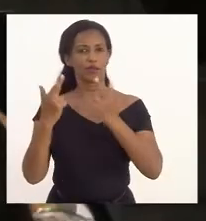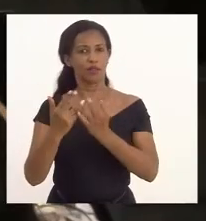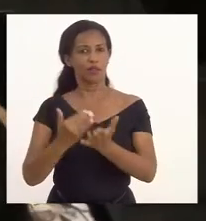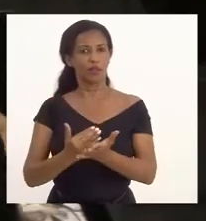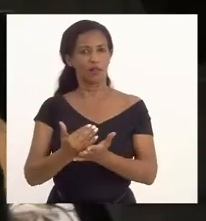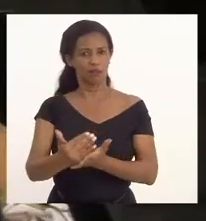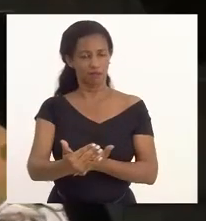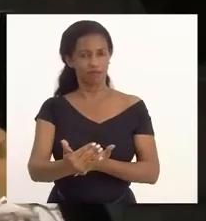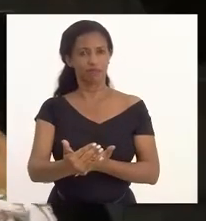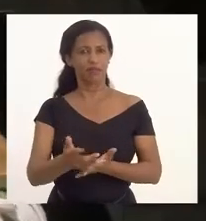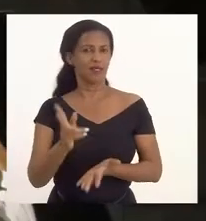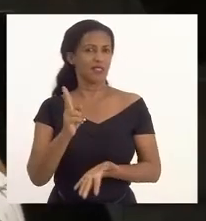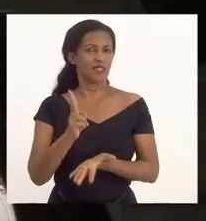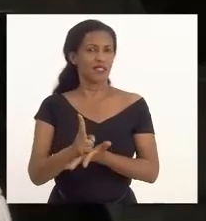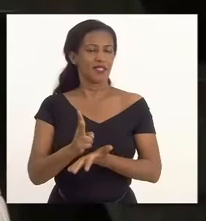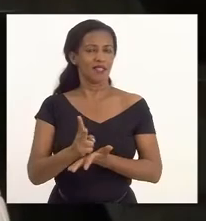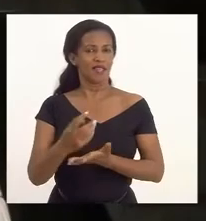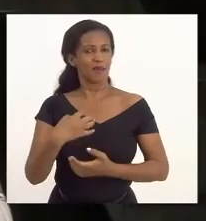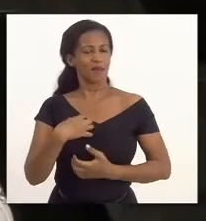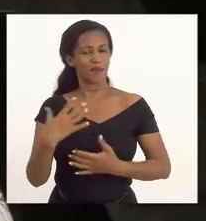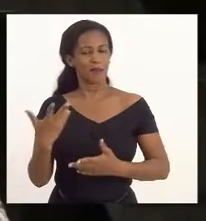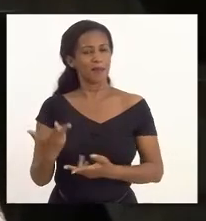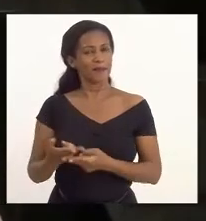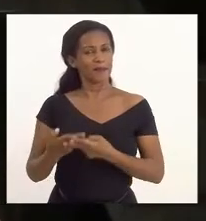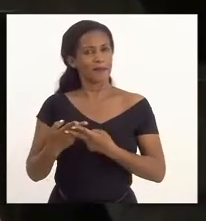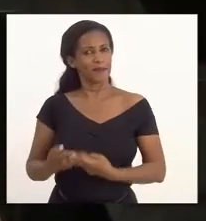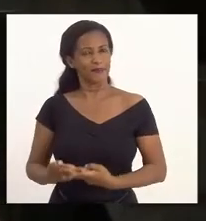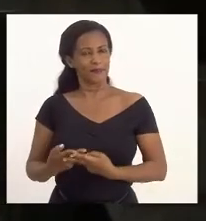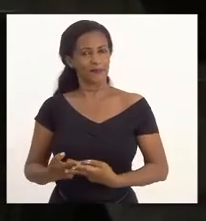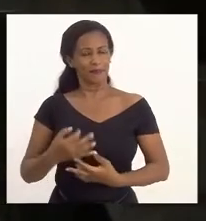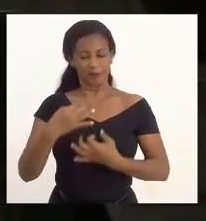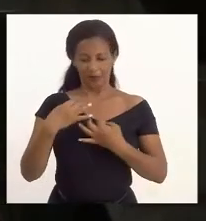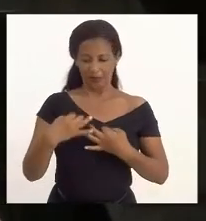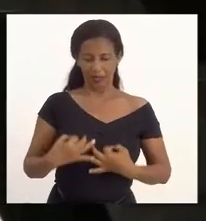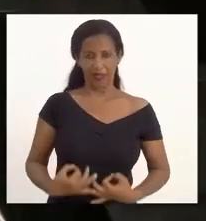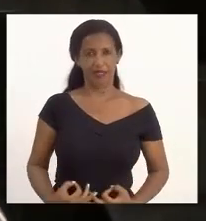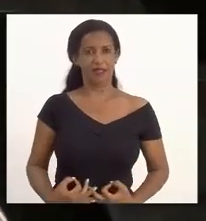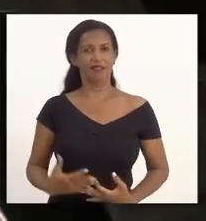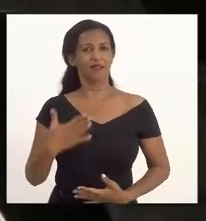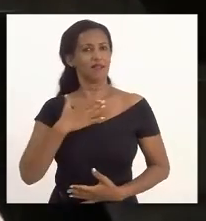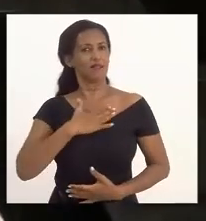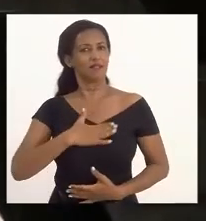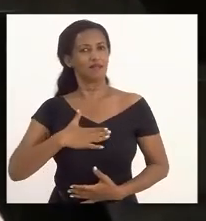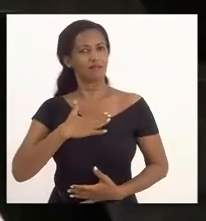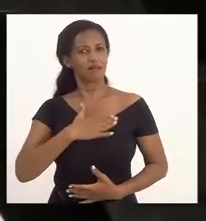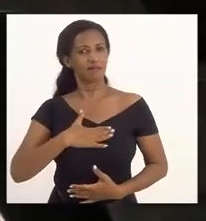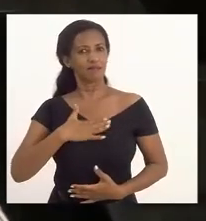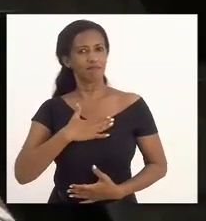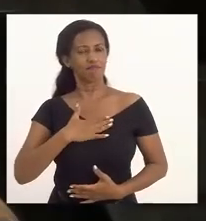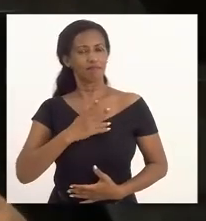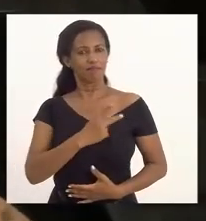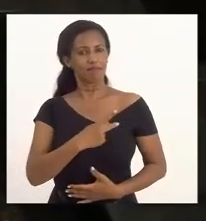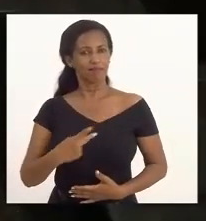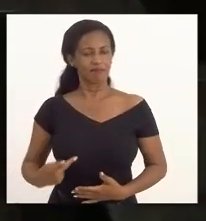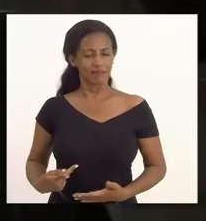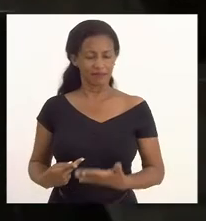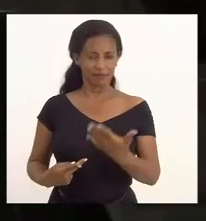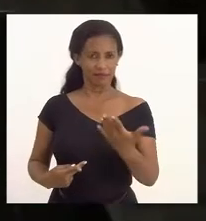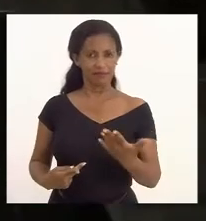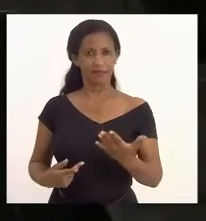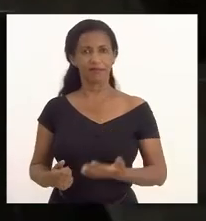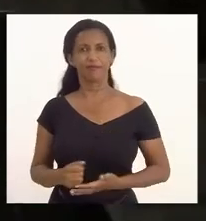nosso expediente inicial, sempre com muita paciência, muita elegância. Um prazer ser presidido por Vossa